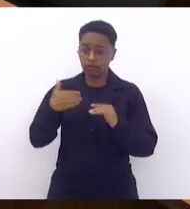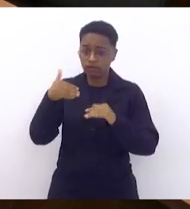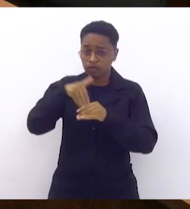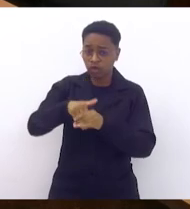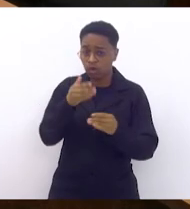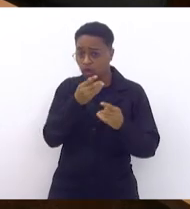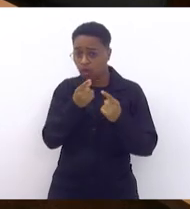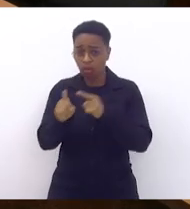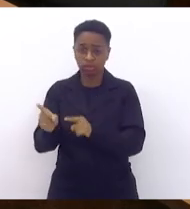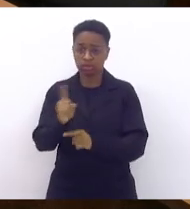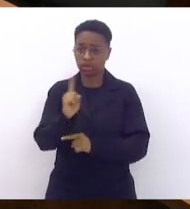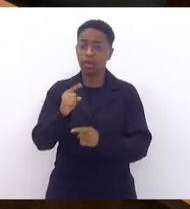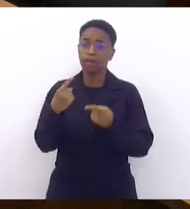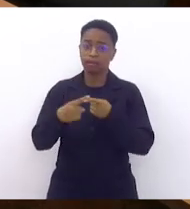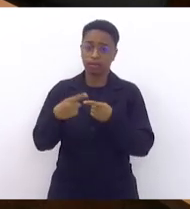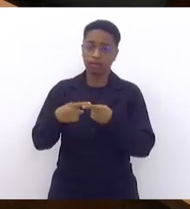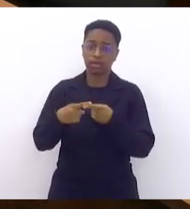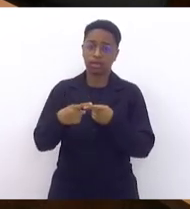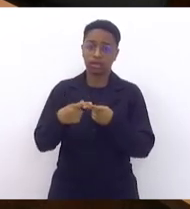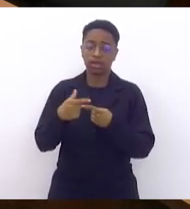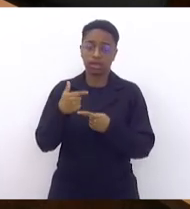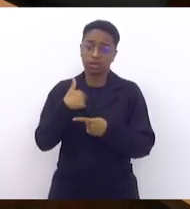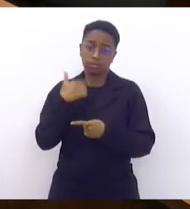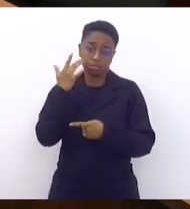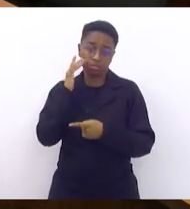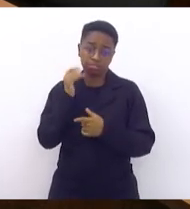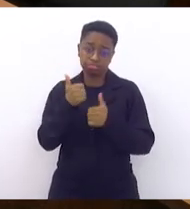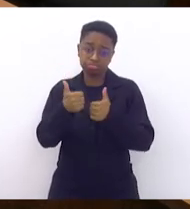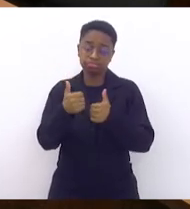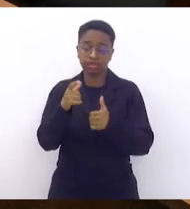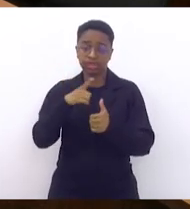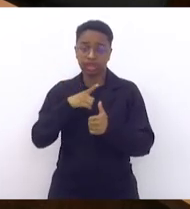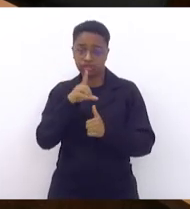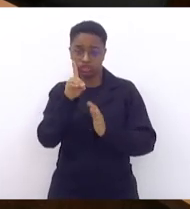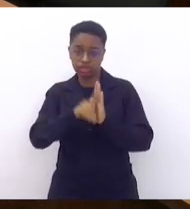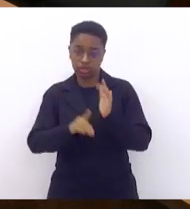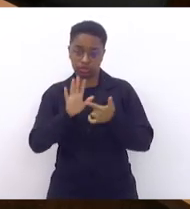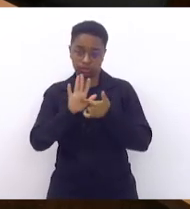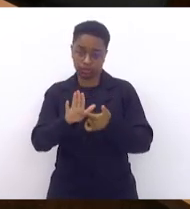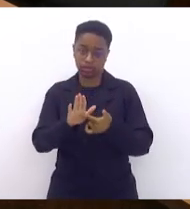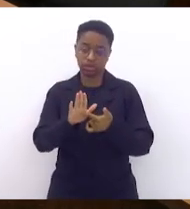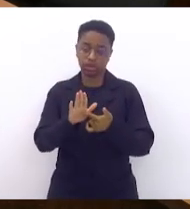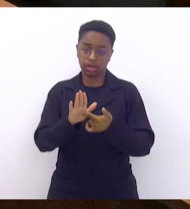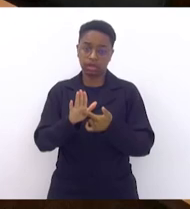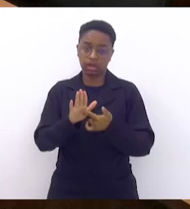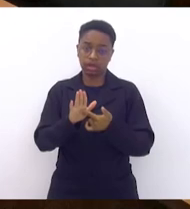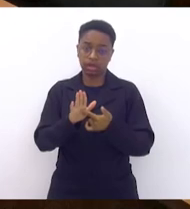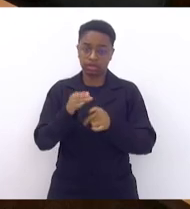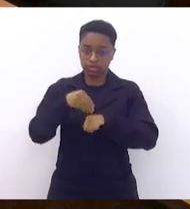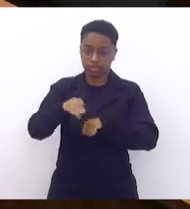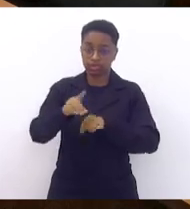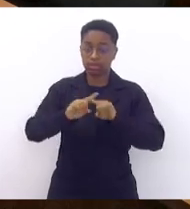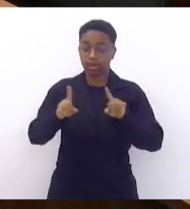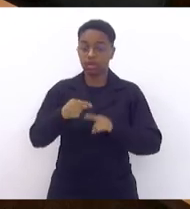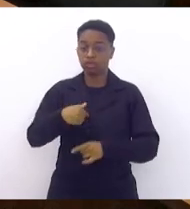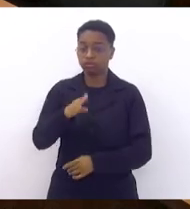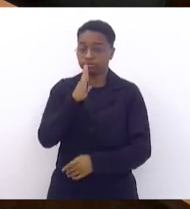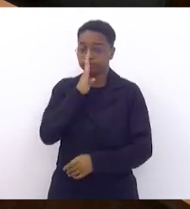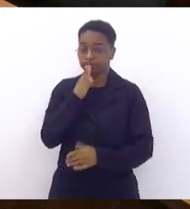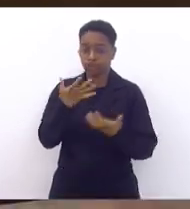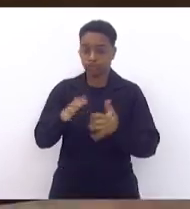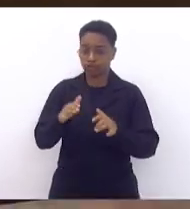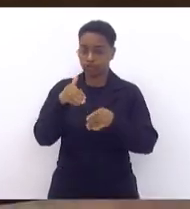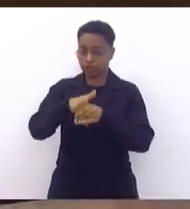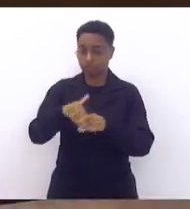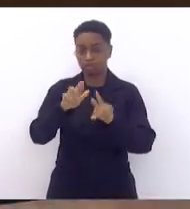porque reconheço o direito de apresentar essa indicação. Me abstive e por essa razão. Agora, eu quero